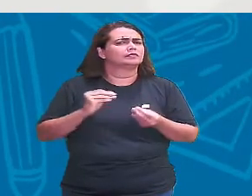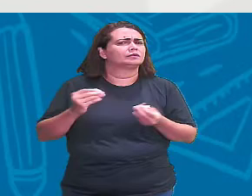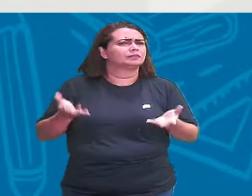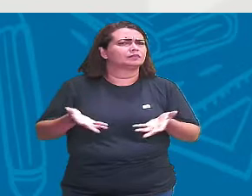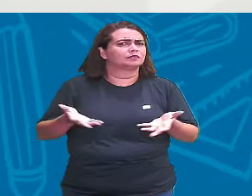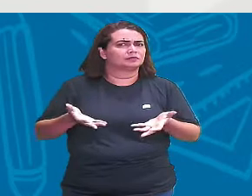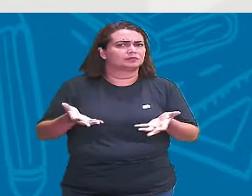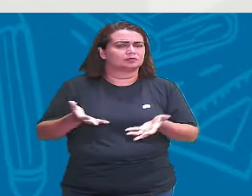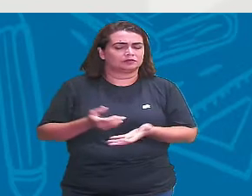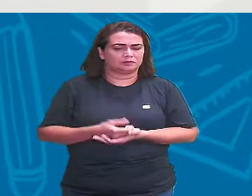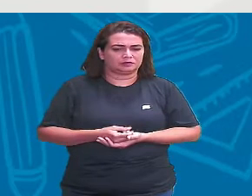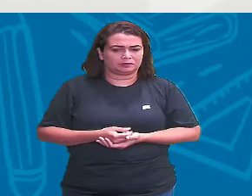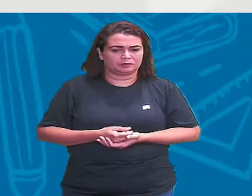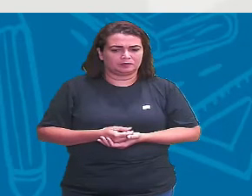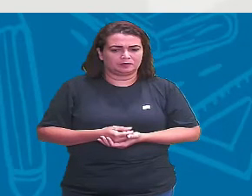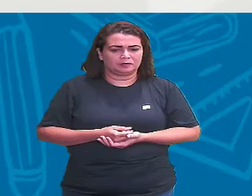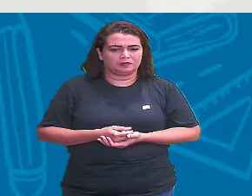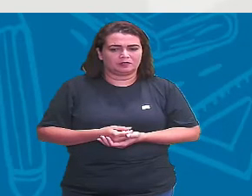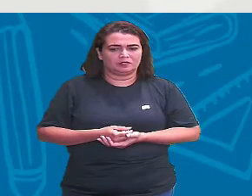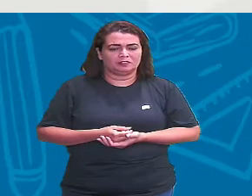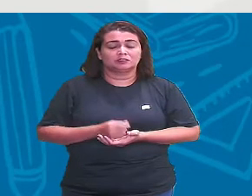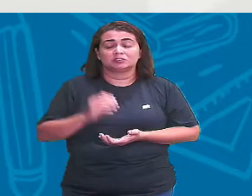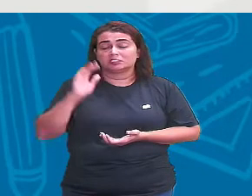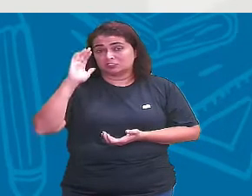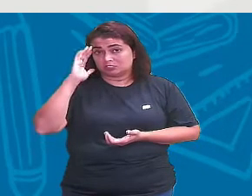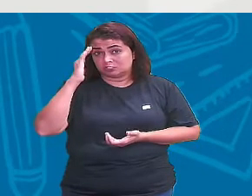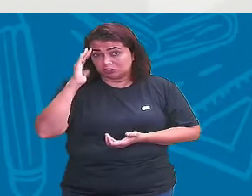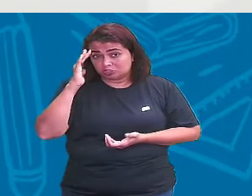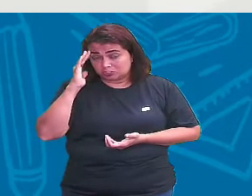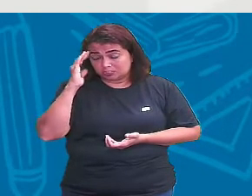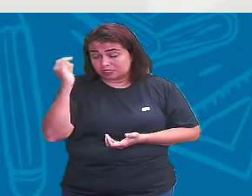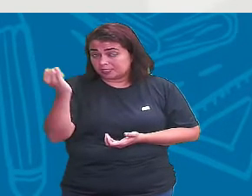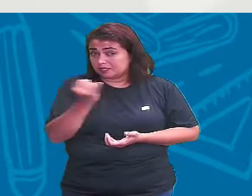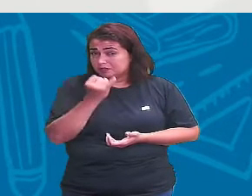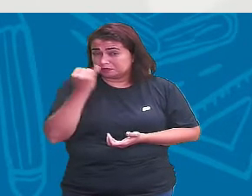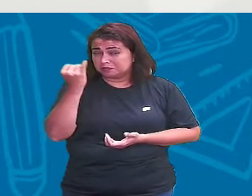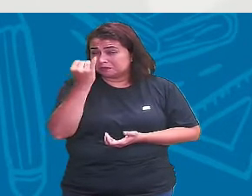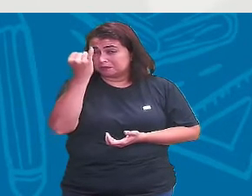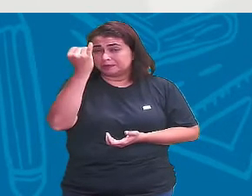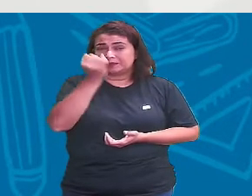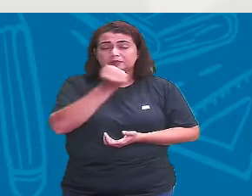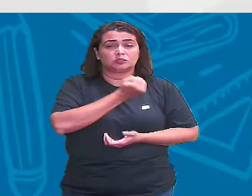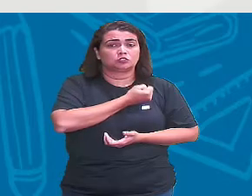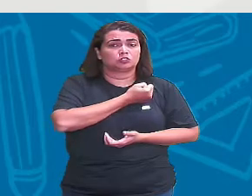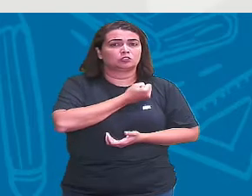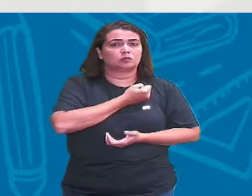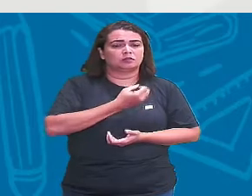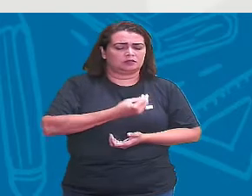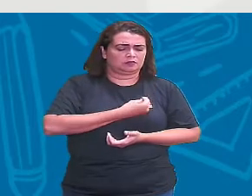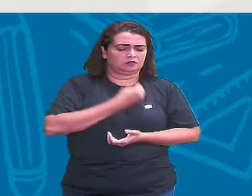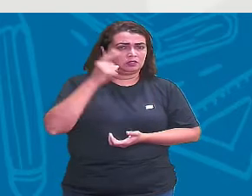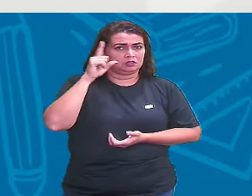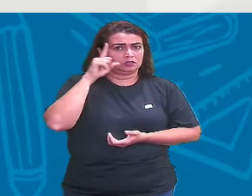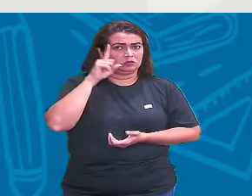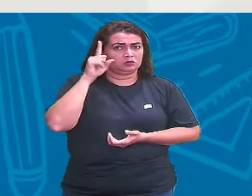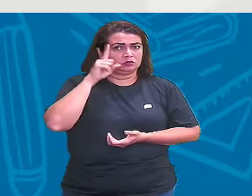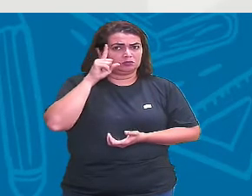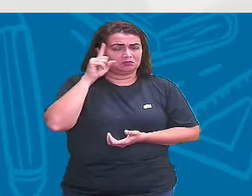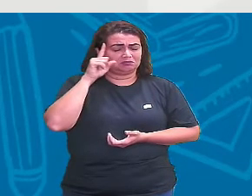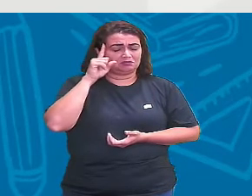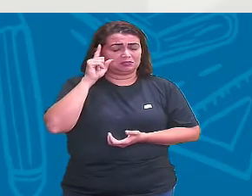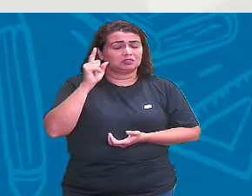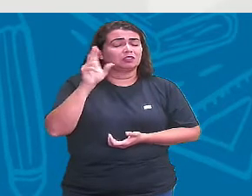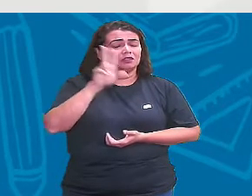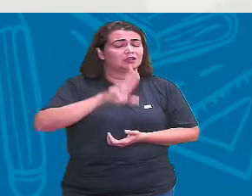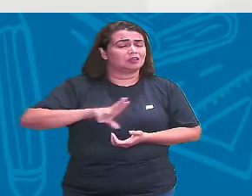vamos descobrir uma das principais funções dos números no nosso dia a dia. Usamos os números em várias situações do nosso